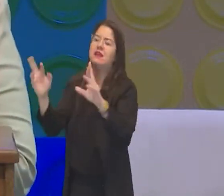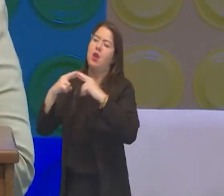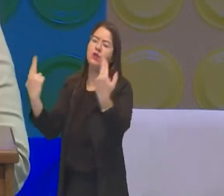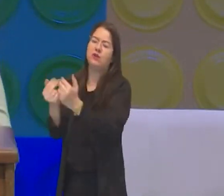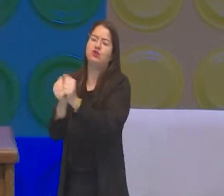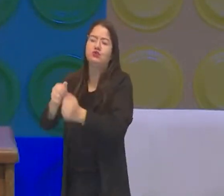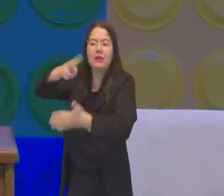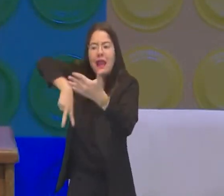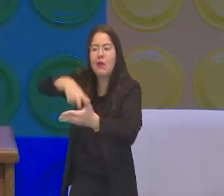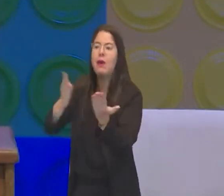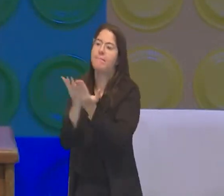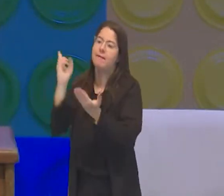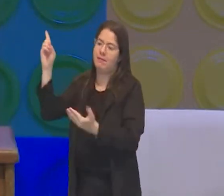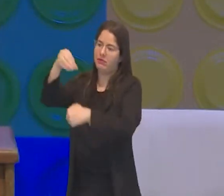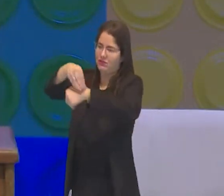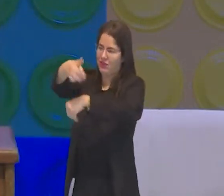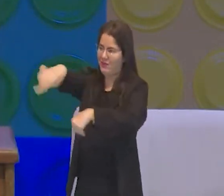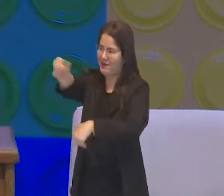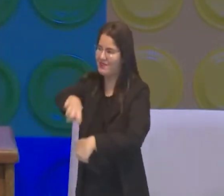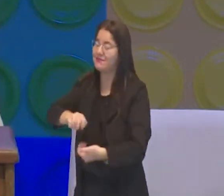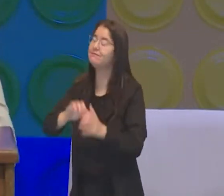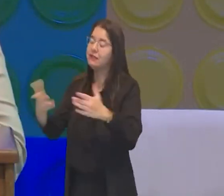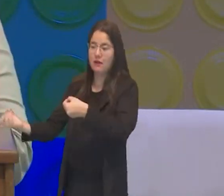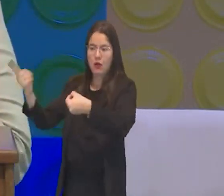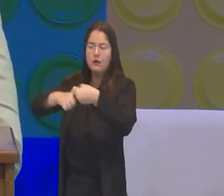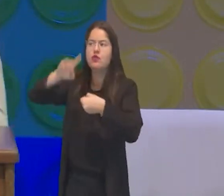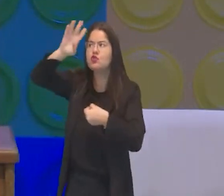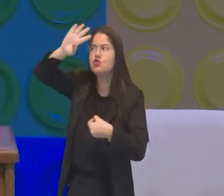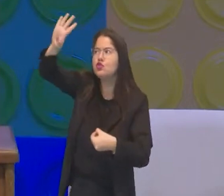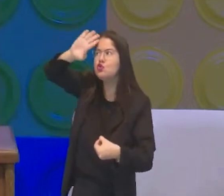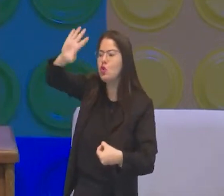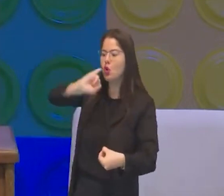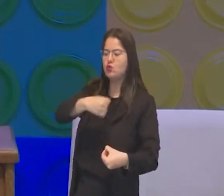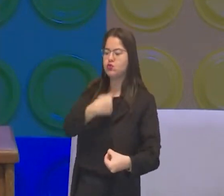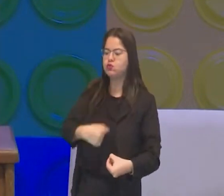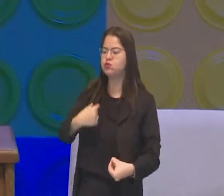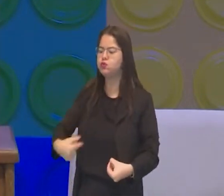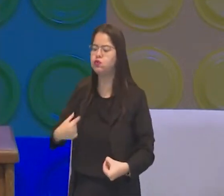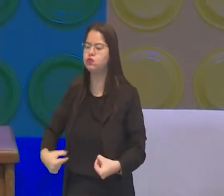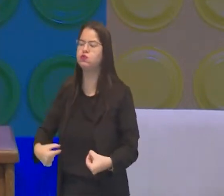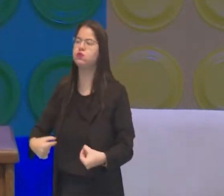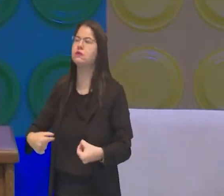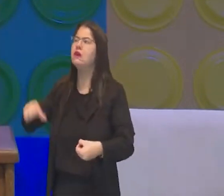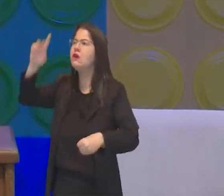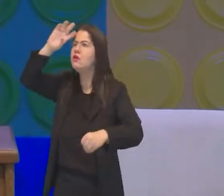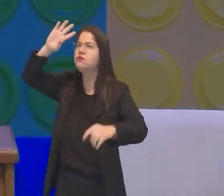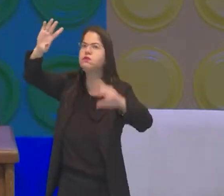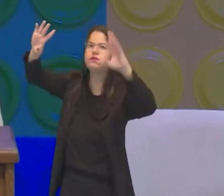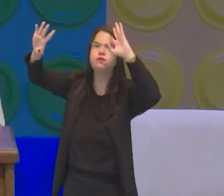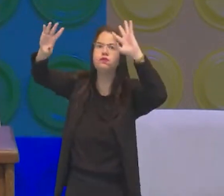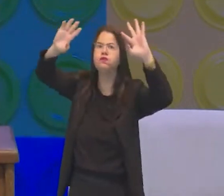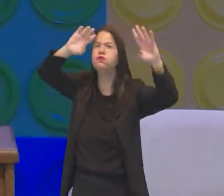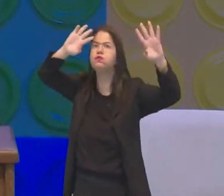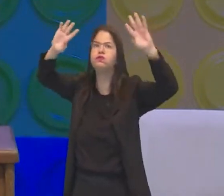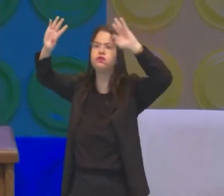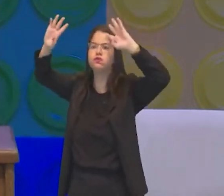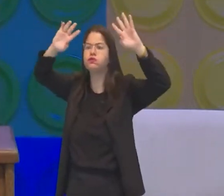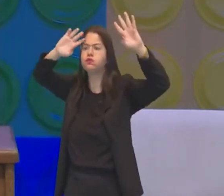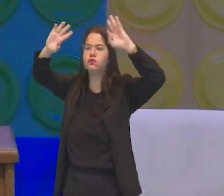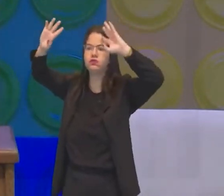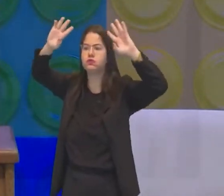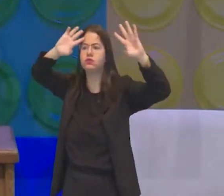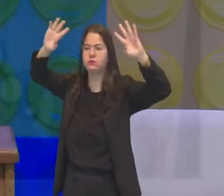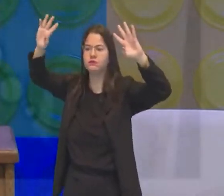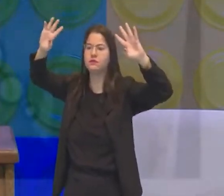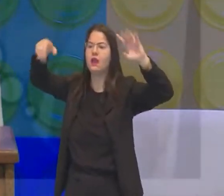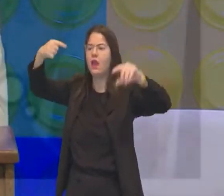ler. E aí ele teve um sonho, e aí os feixes de trigo, o feixe dele estava lá